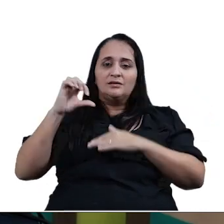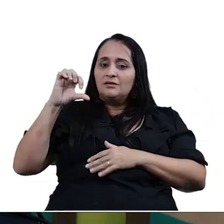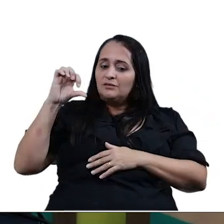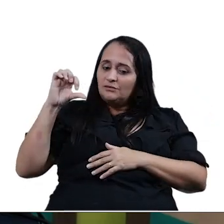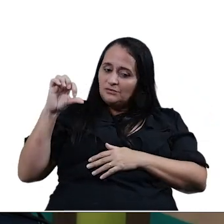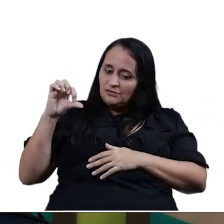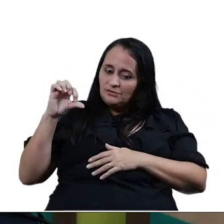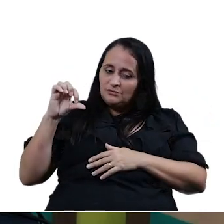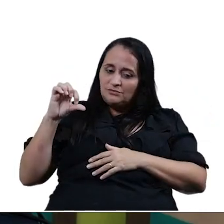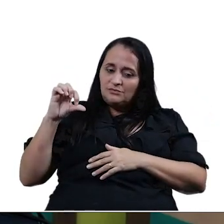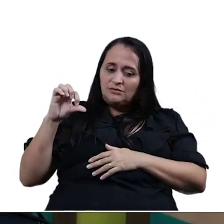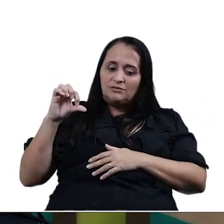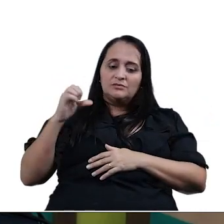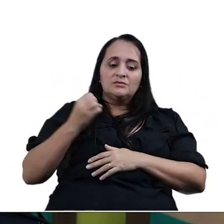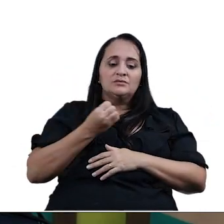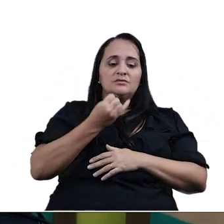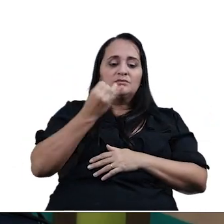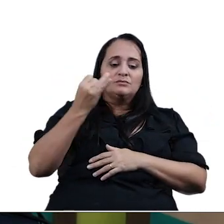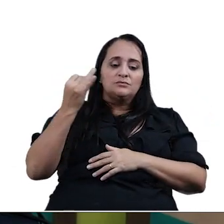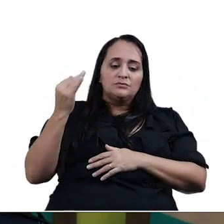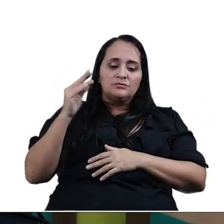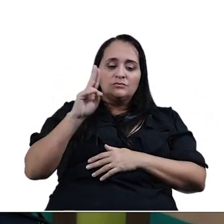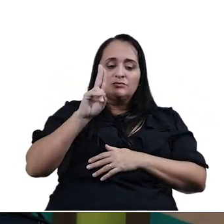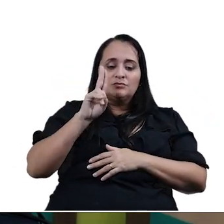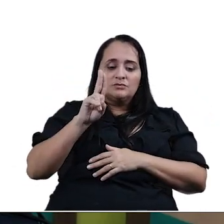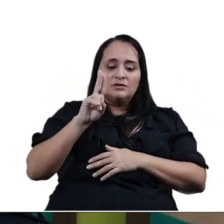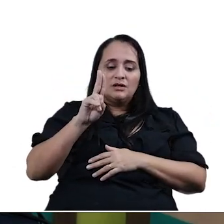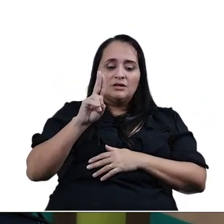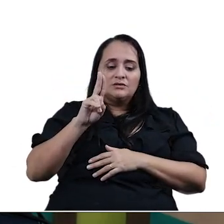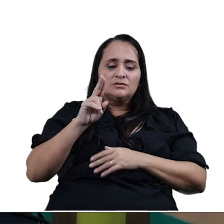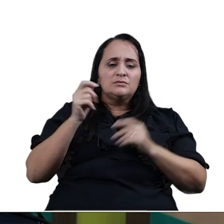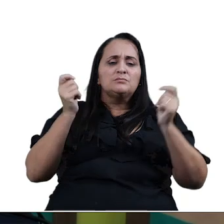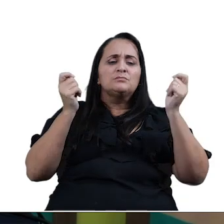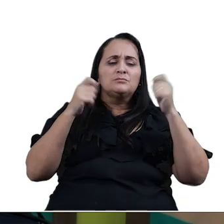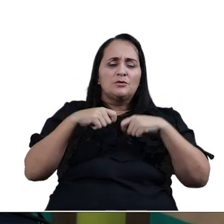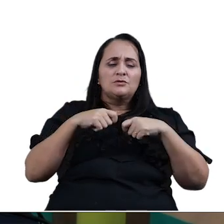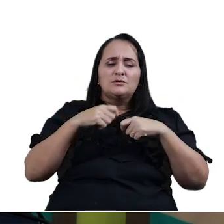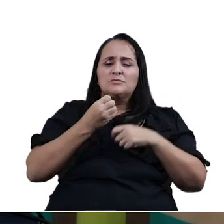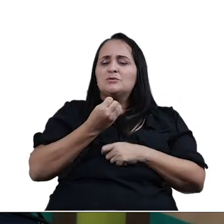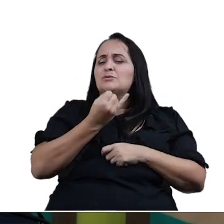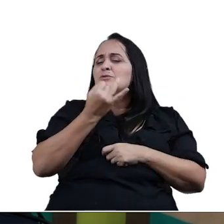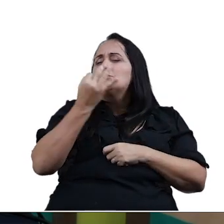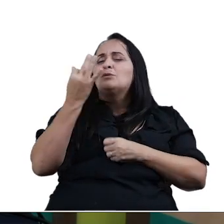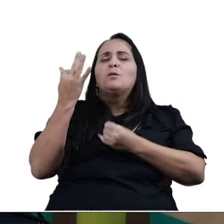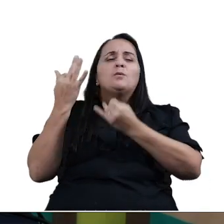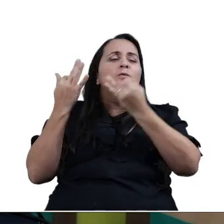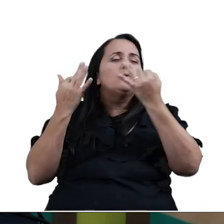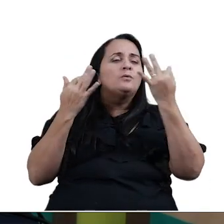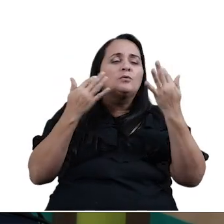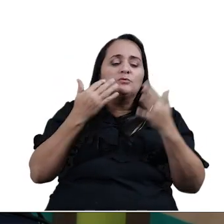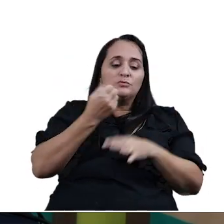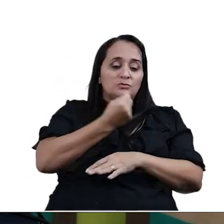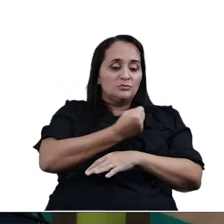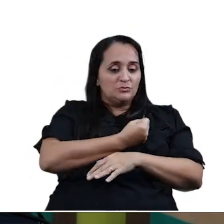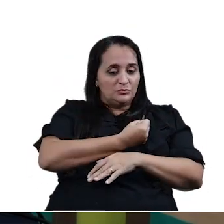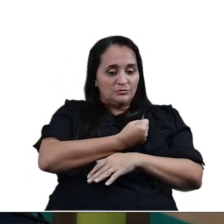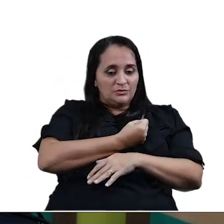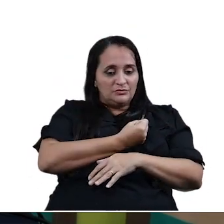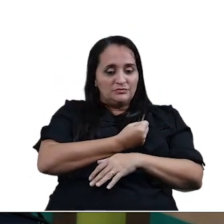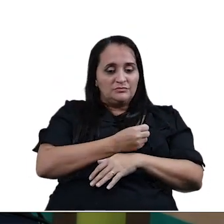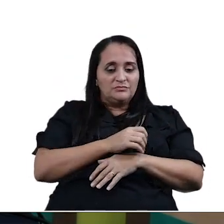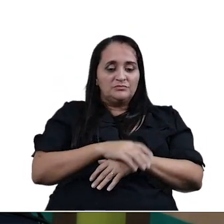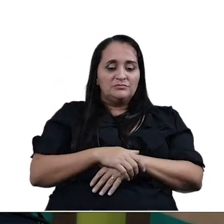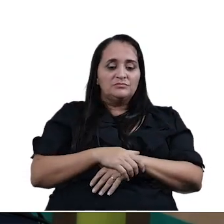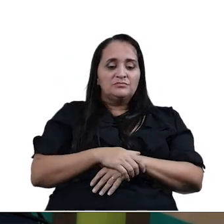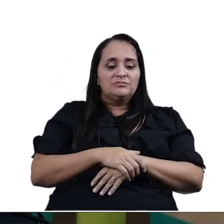9, as unidades, a partir deles podemos fazer todos os outros números. E